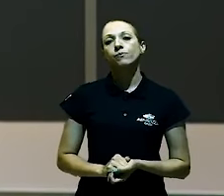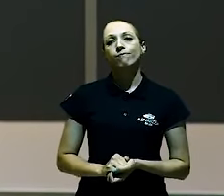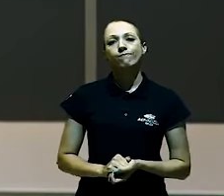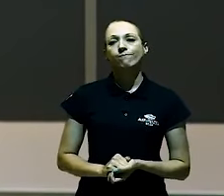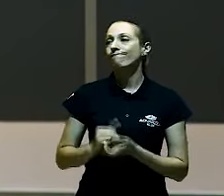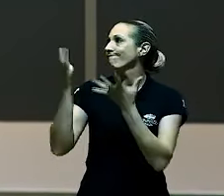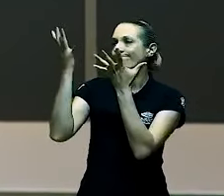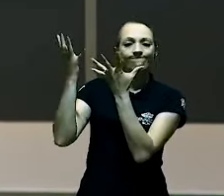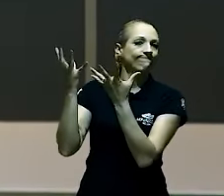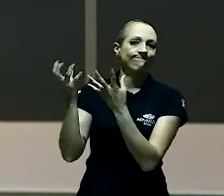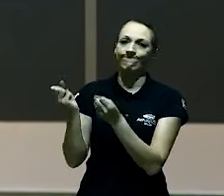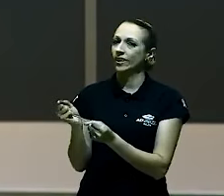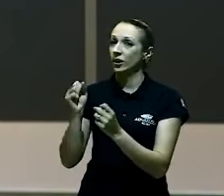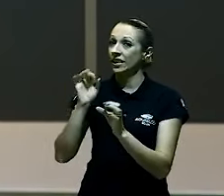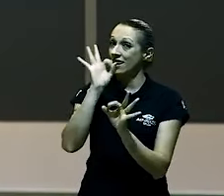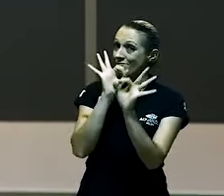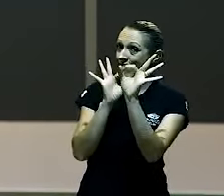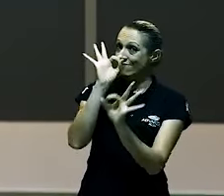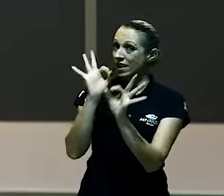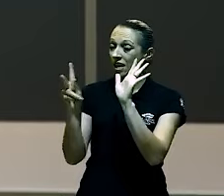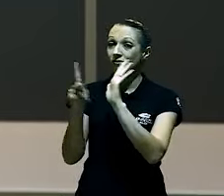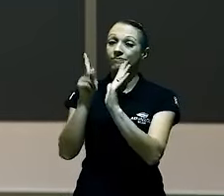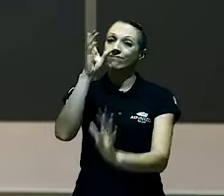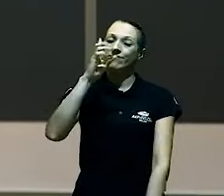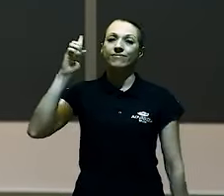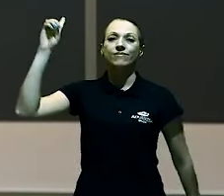salvar e alcançar todas as nações através da sua igreja.